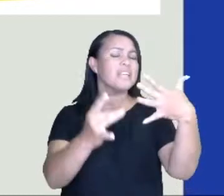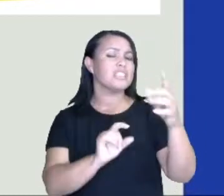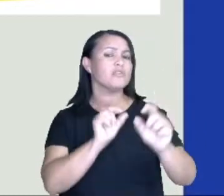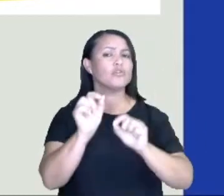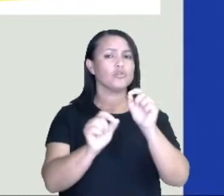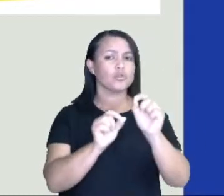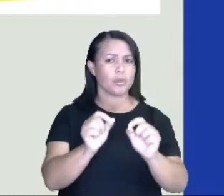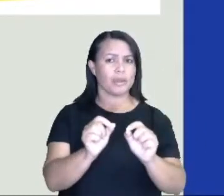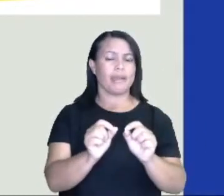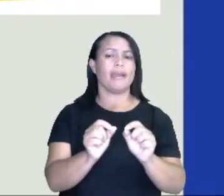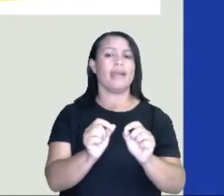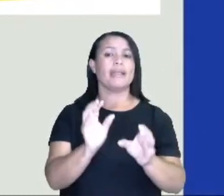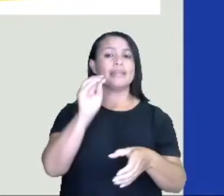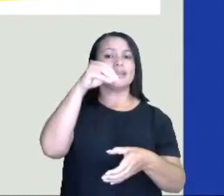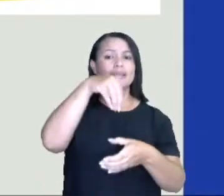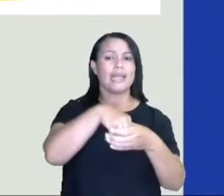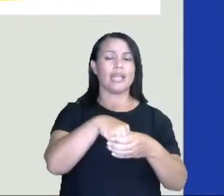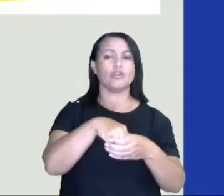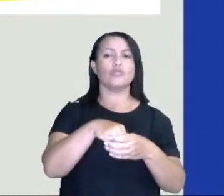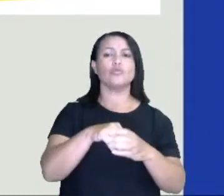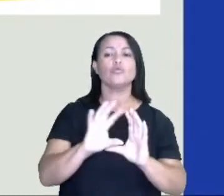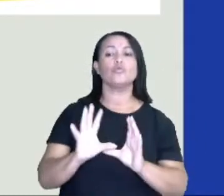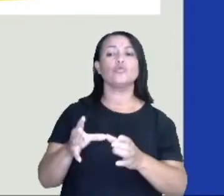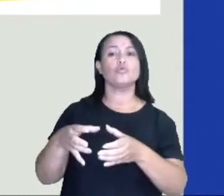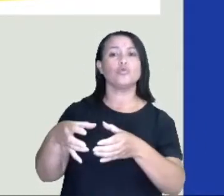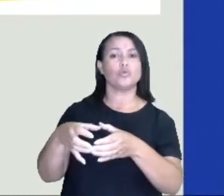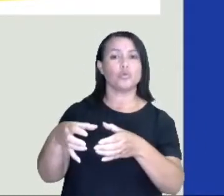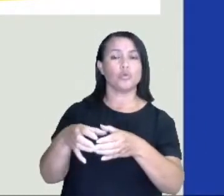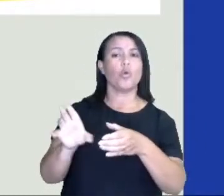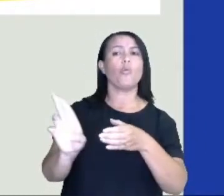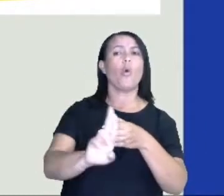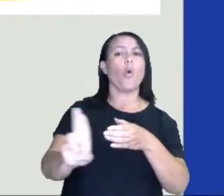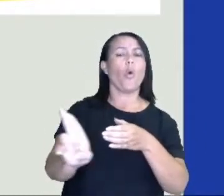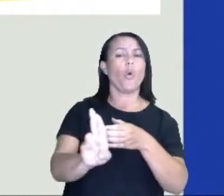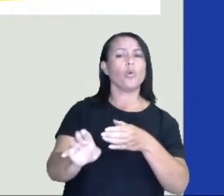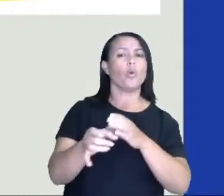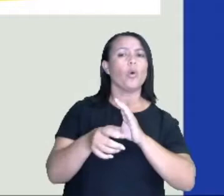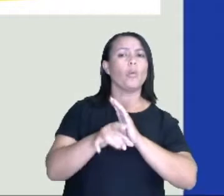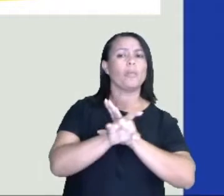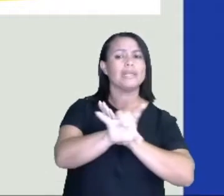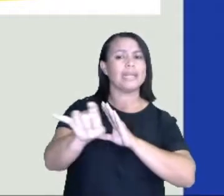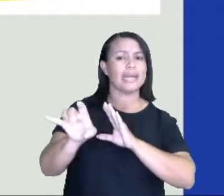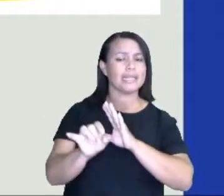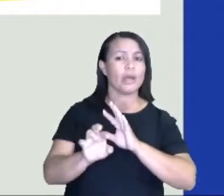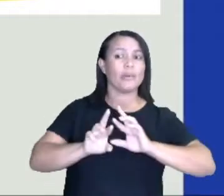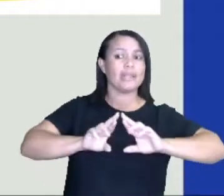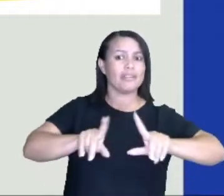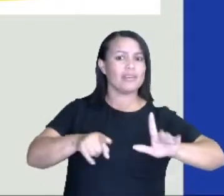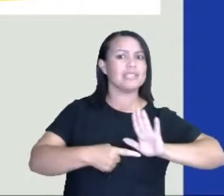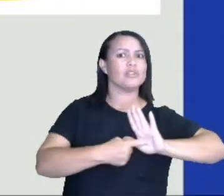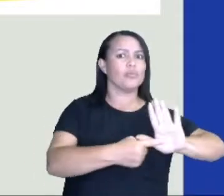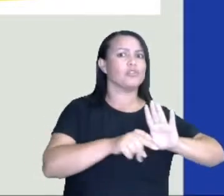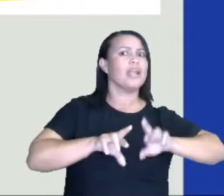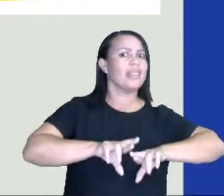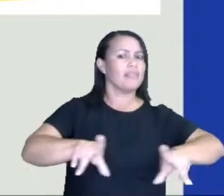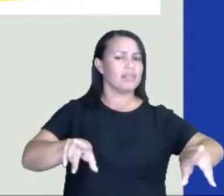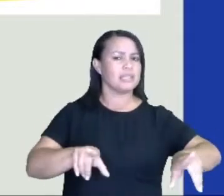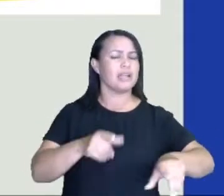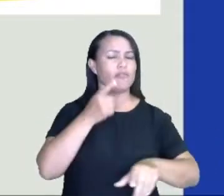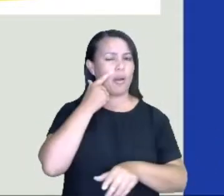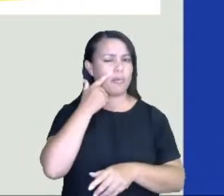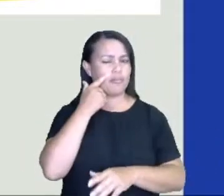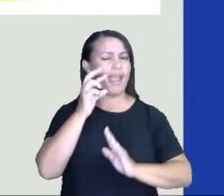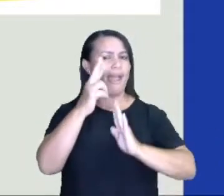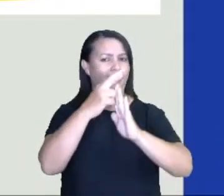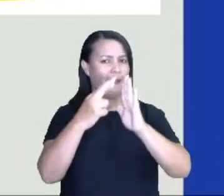particularizando-os dentro da sua espécie e distinguindo dos restantes. Vamos pegar bem